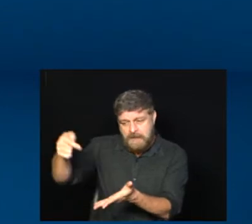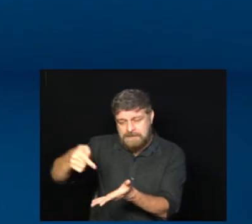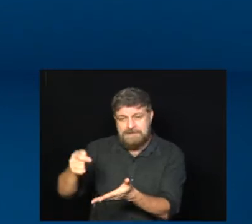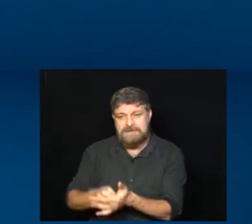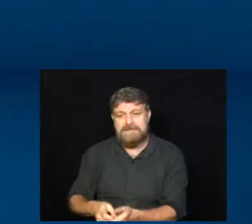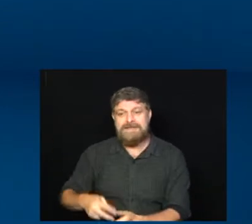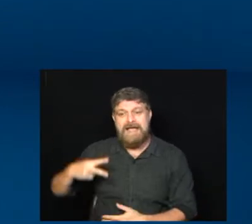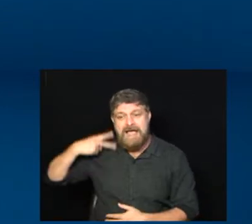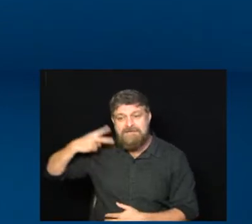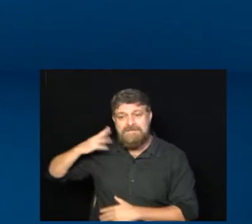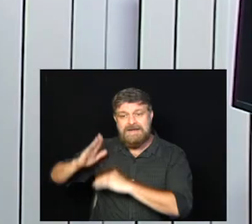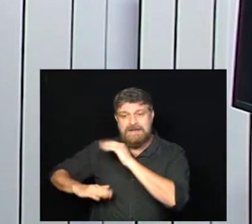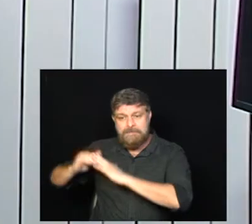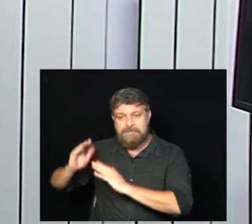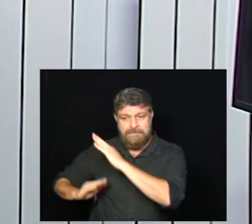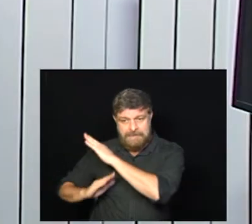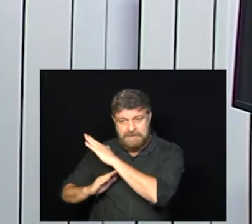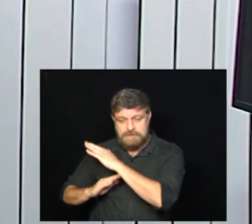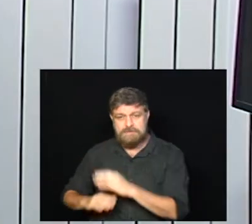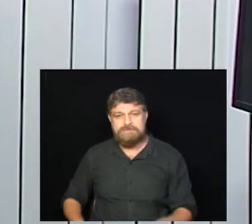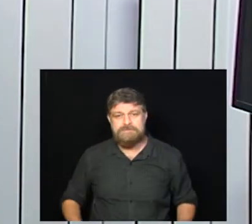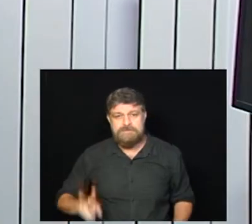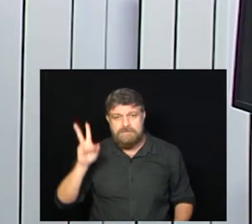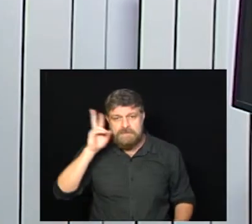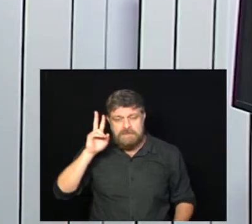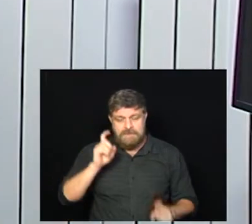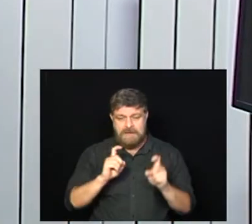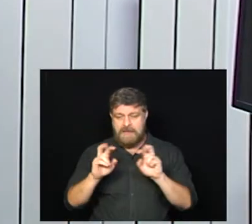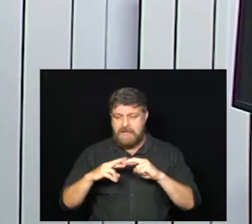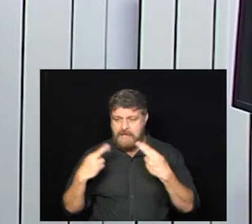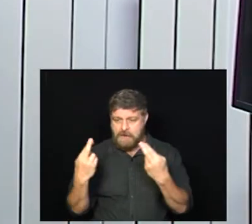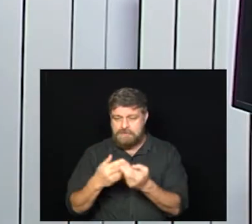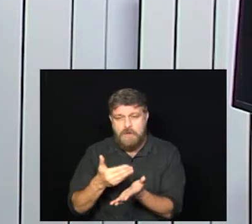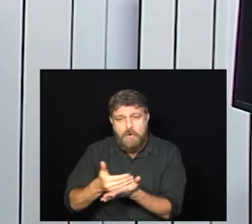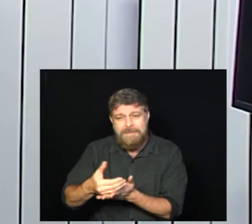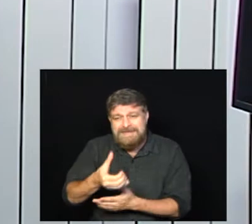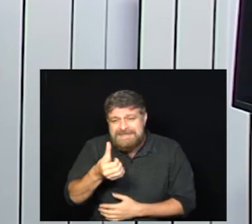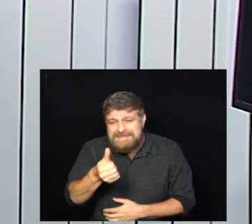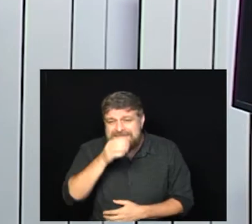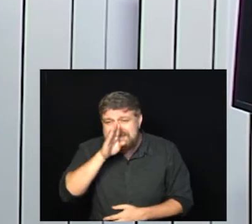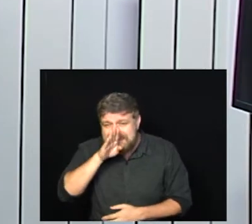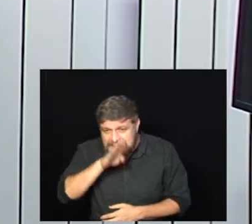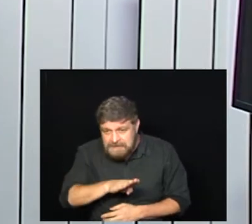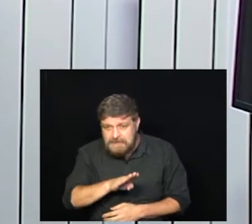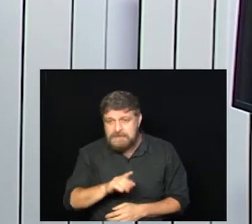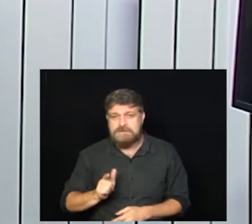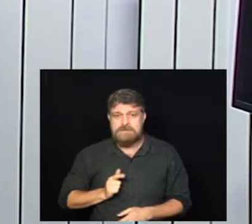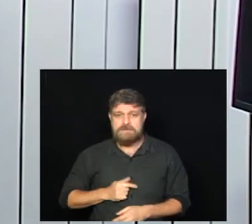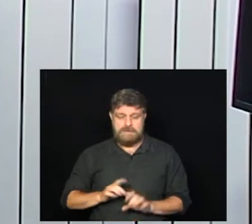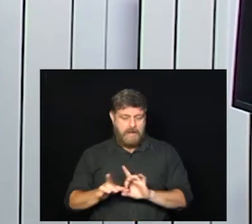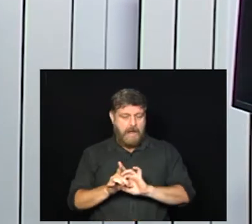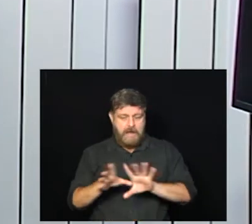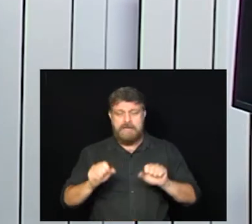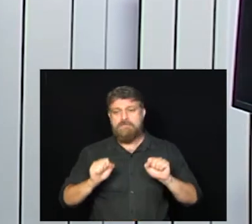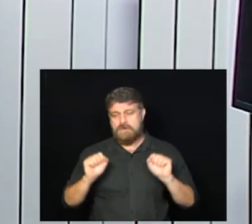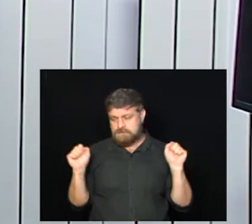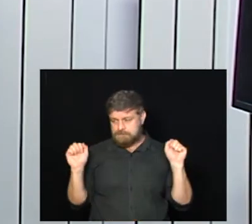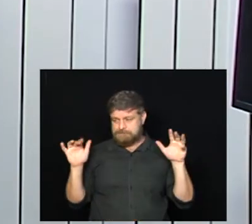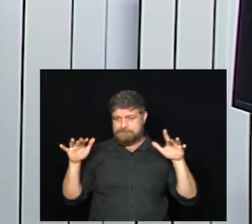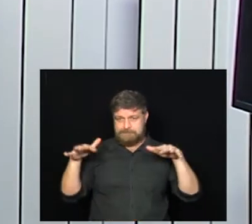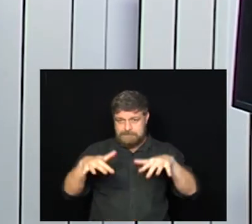Poder Legislativo. Lembrando que a reunião ordinária começa às 6 horas da tarde, é aberta ao